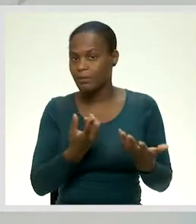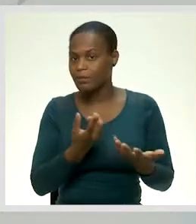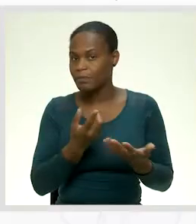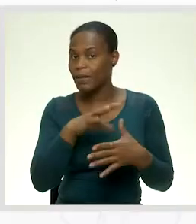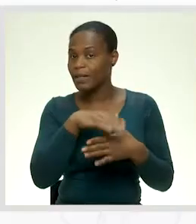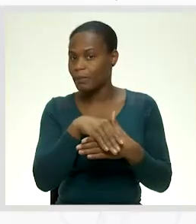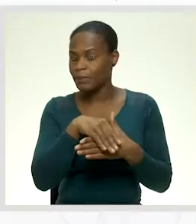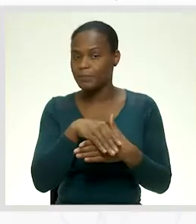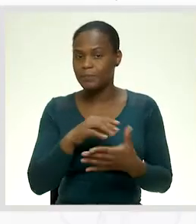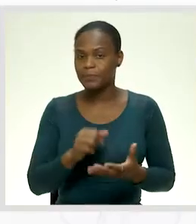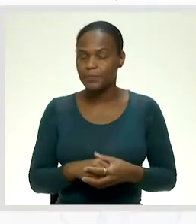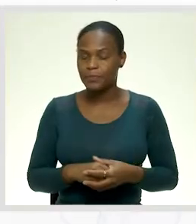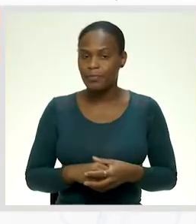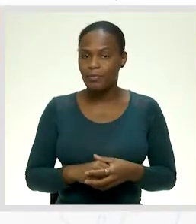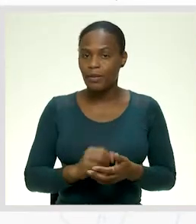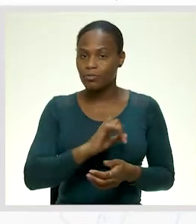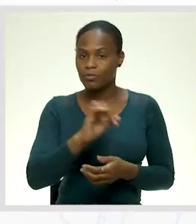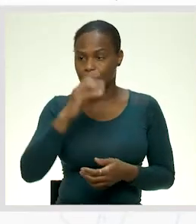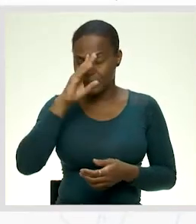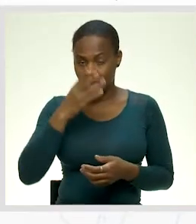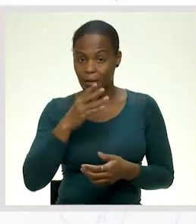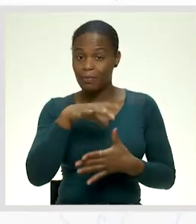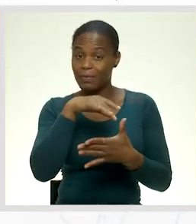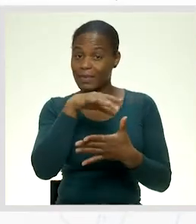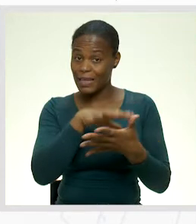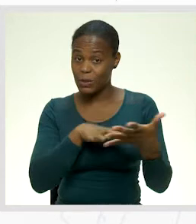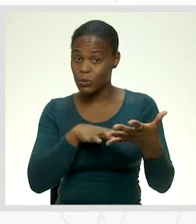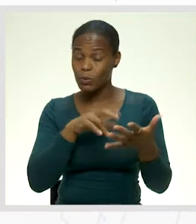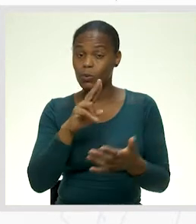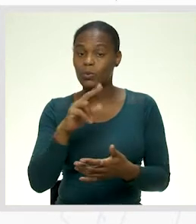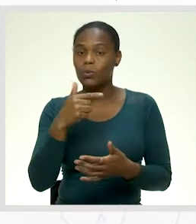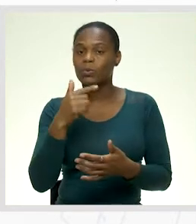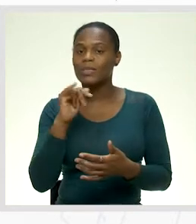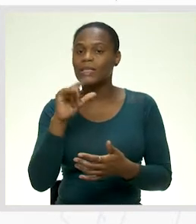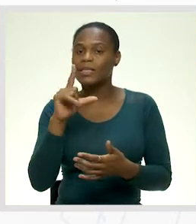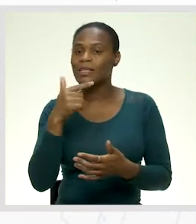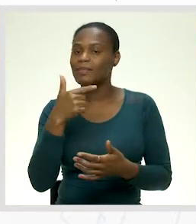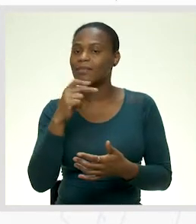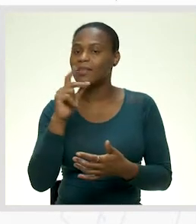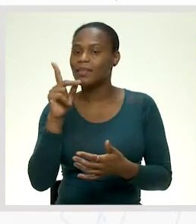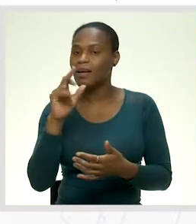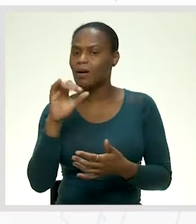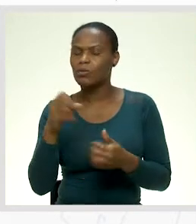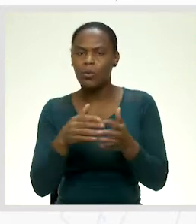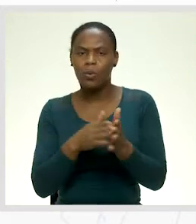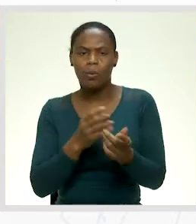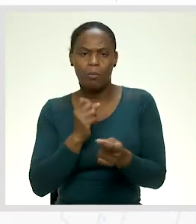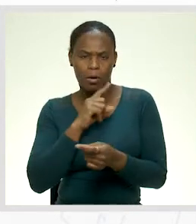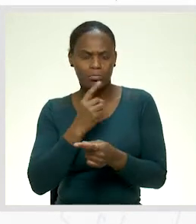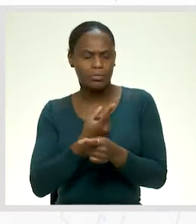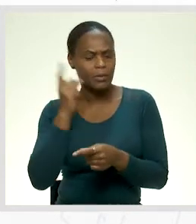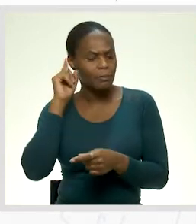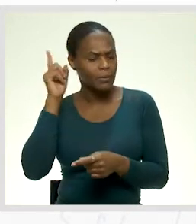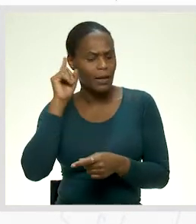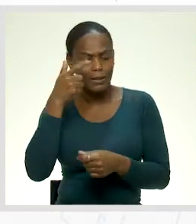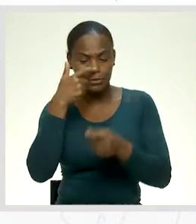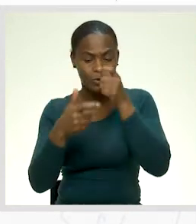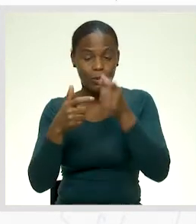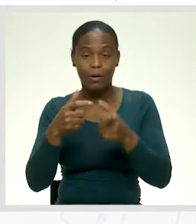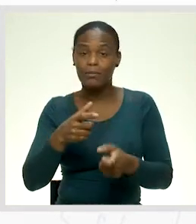Portanto, já sabem que texto utilitário é todo aquele que pode ser útil a alguém. Cartas de apresentação, pedido de